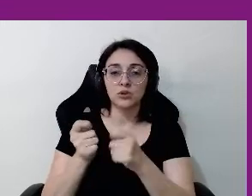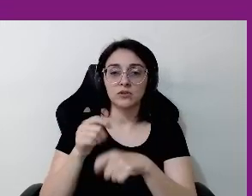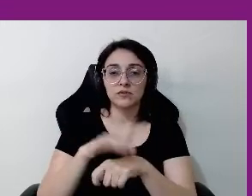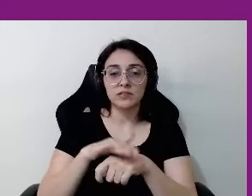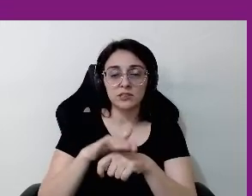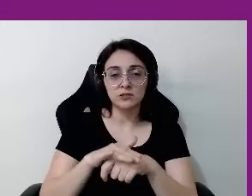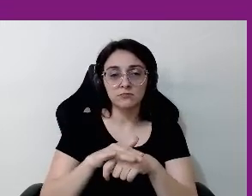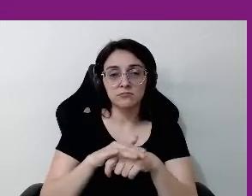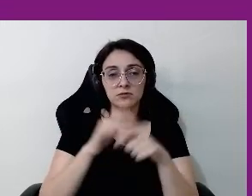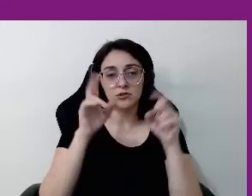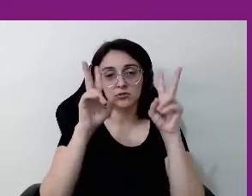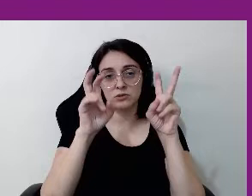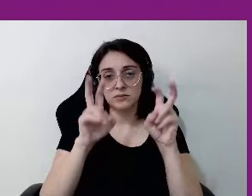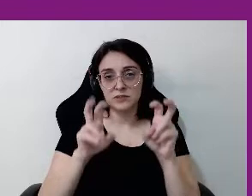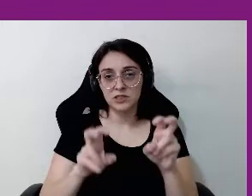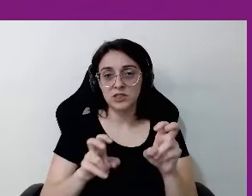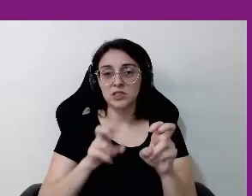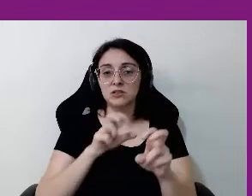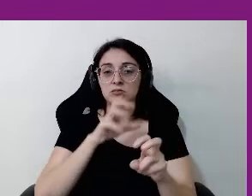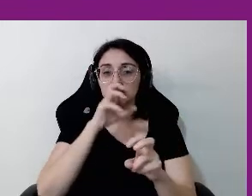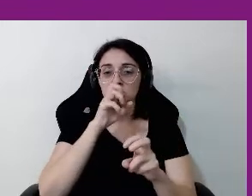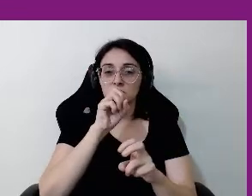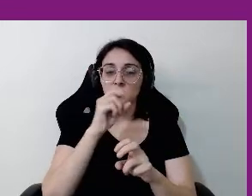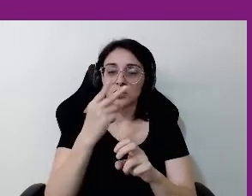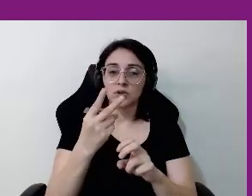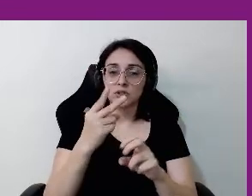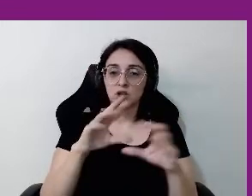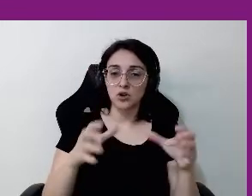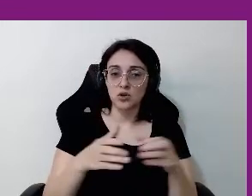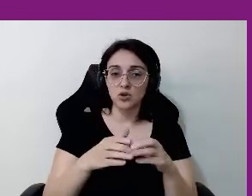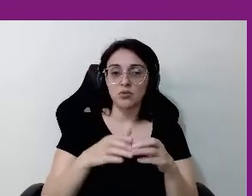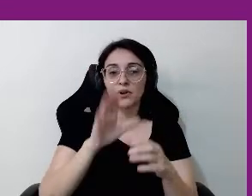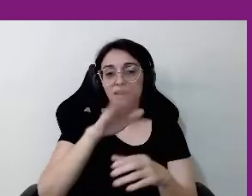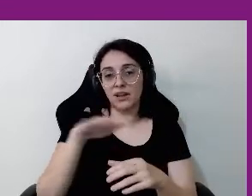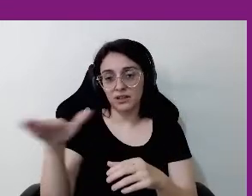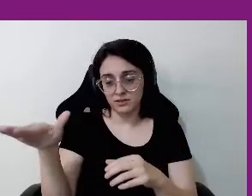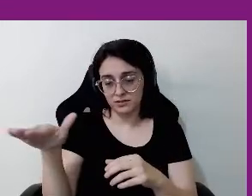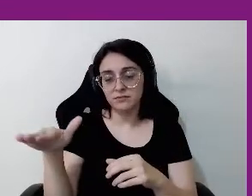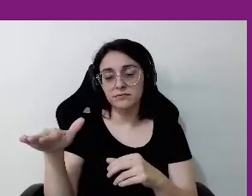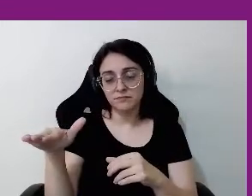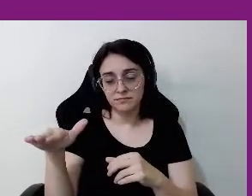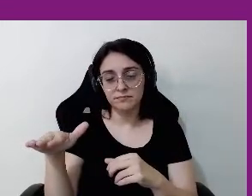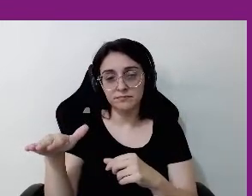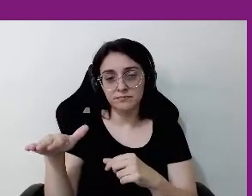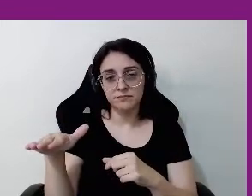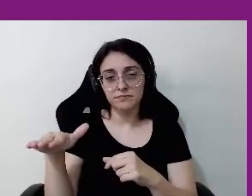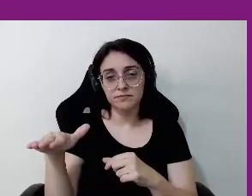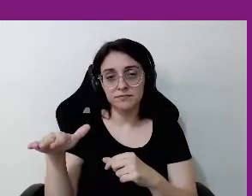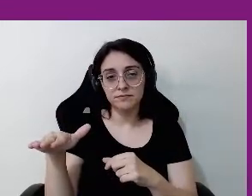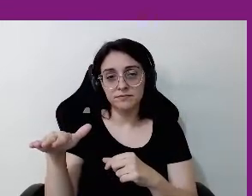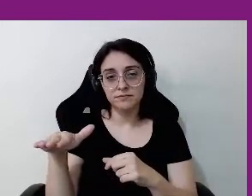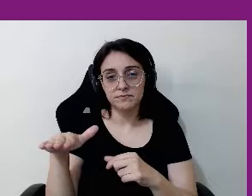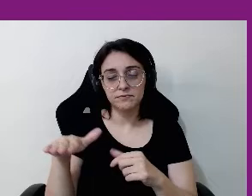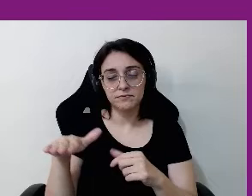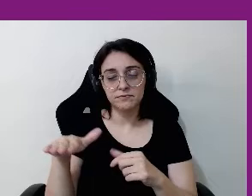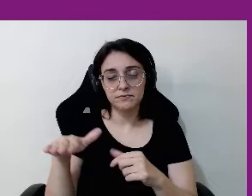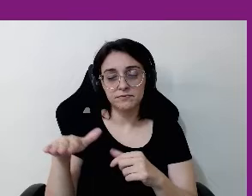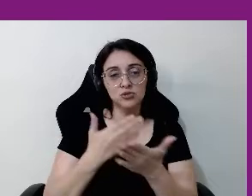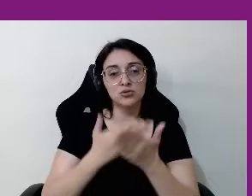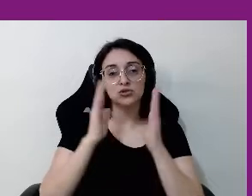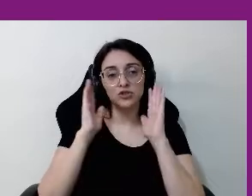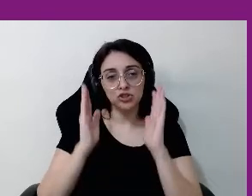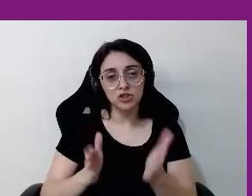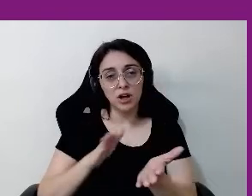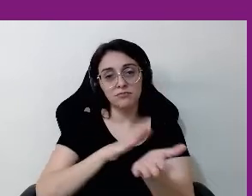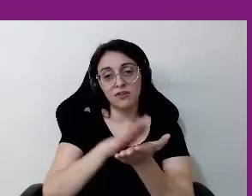a titulação do oxigênio? E aqui é um grupo de pacientes pediátricos, é um estudo já submetido